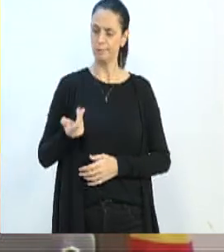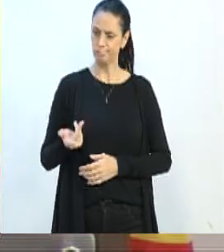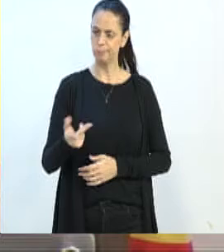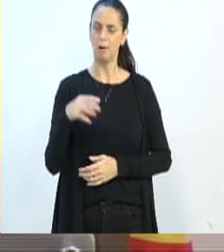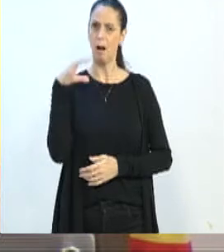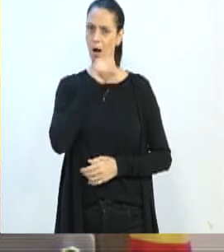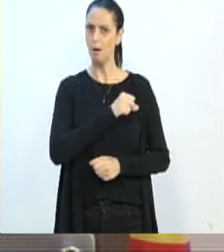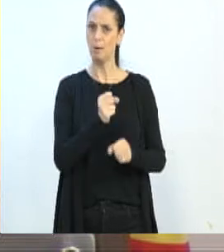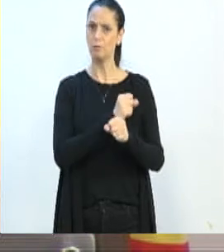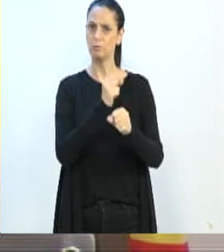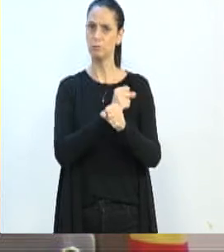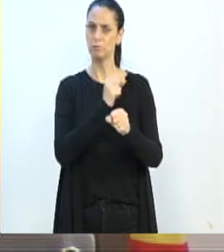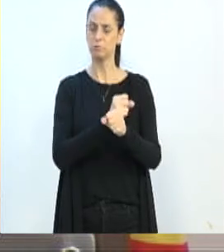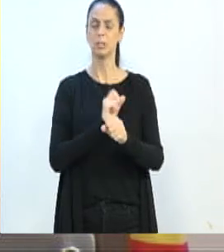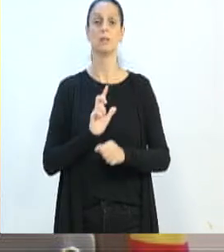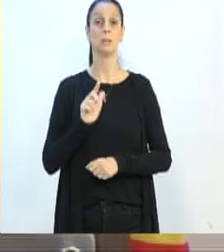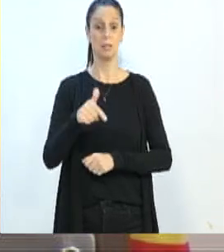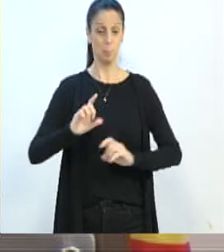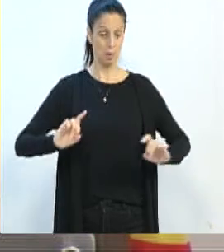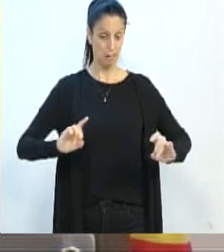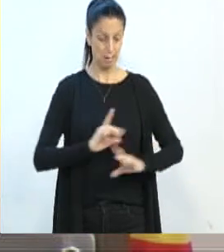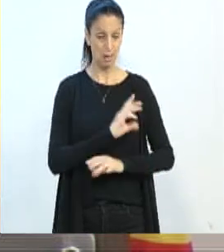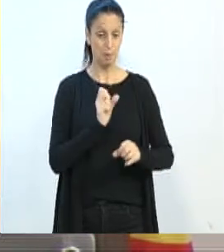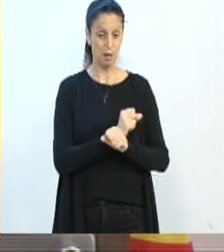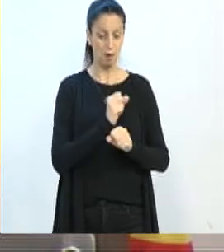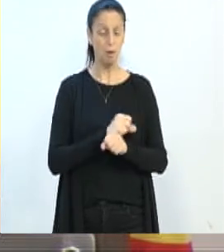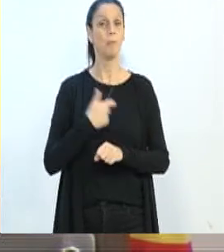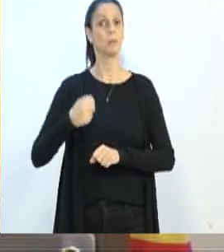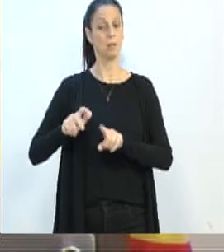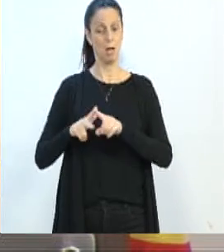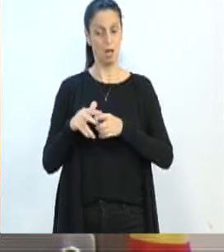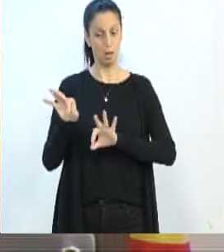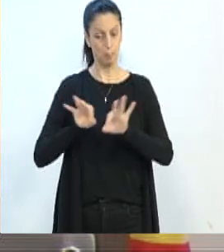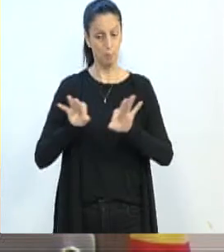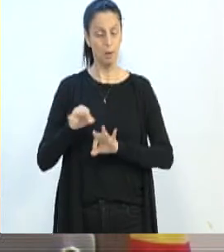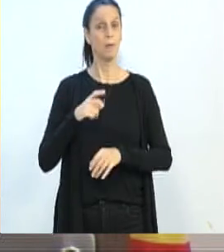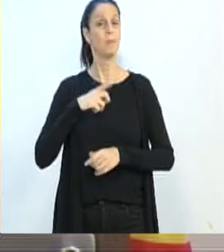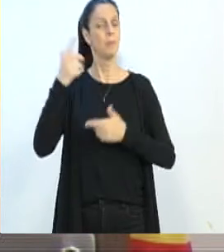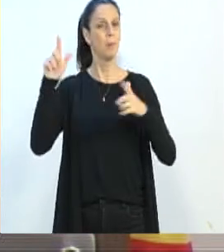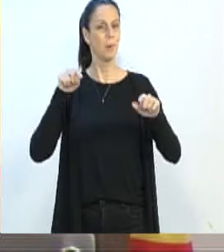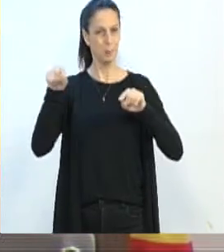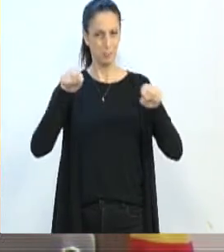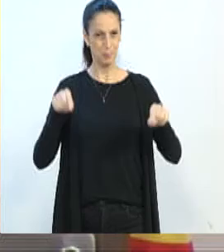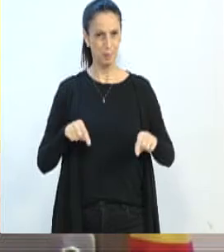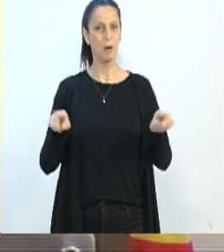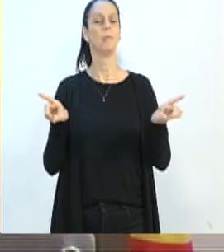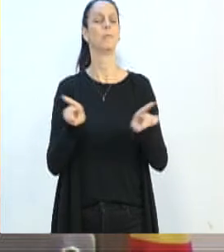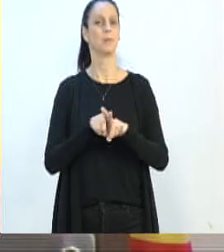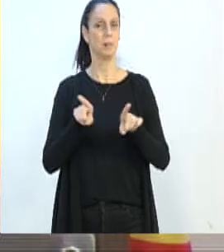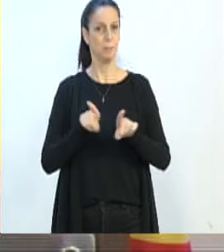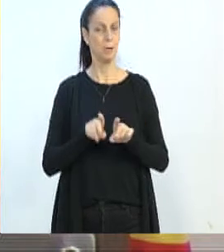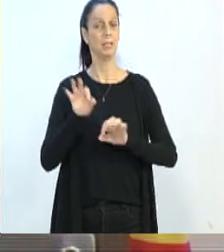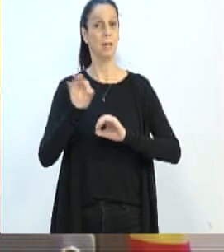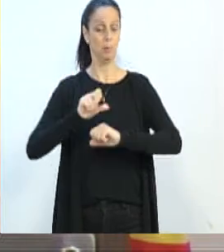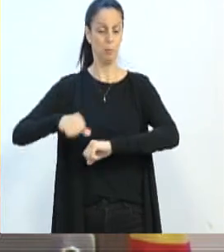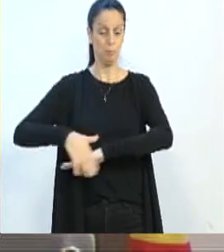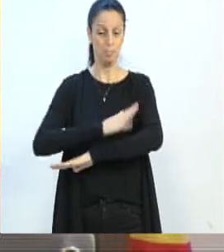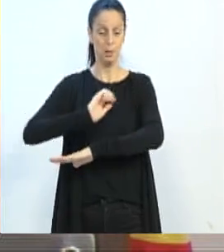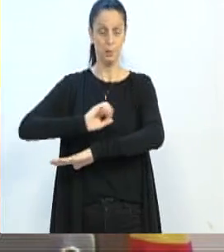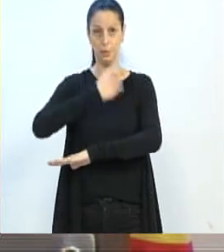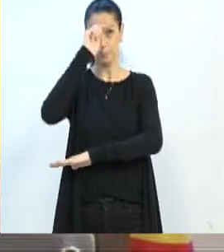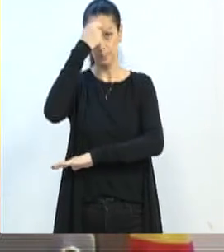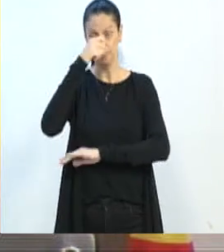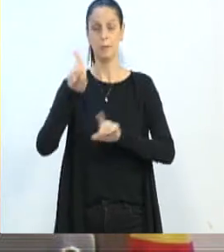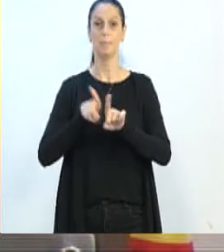das obras mais depois realmente se busca fazer ali uma recuperação A exemplo que foi feito na João Pessoa em outros locais a perfilagem asfáltica nova sinalização uma